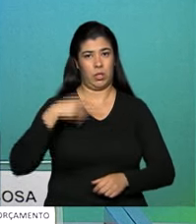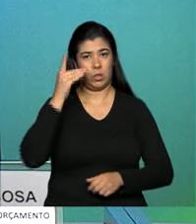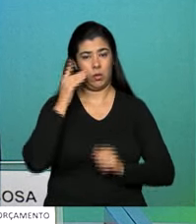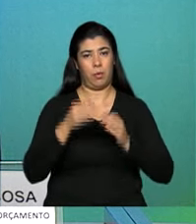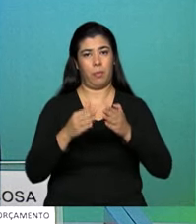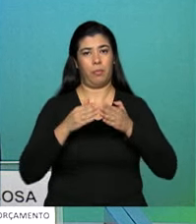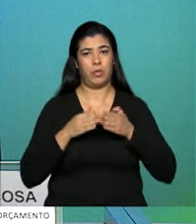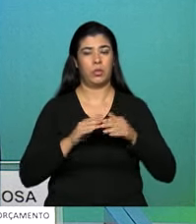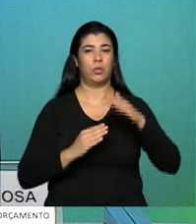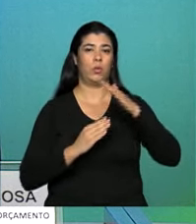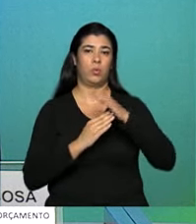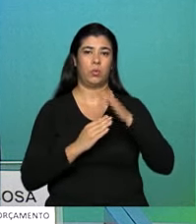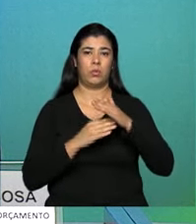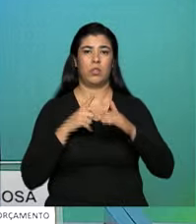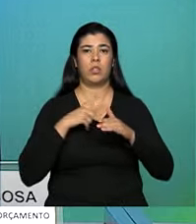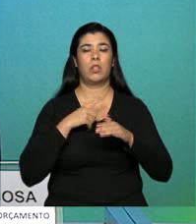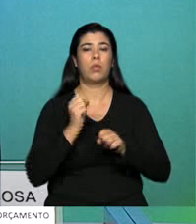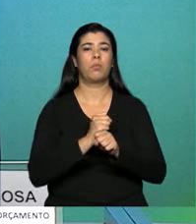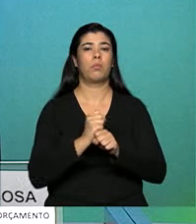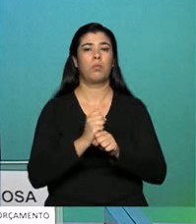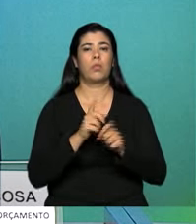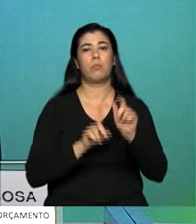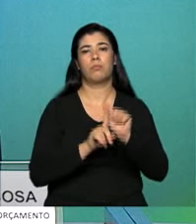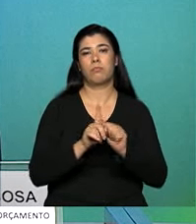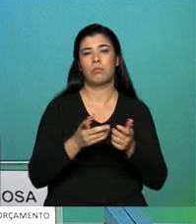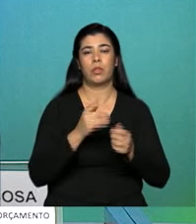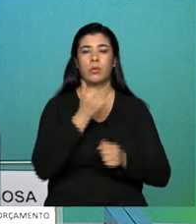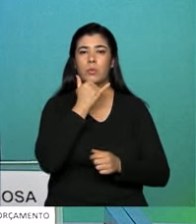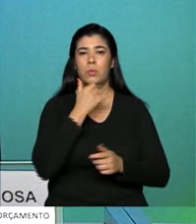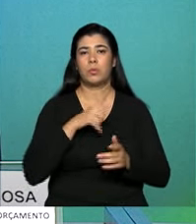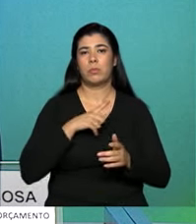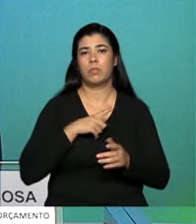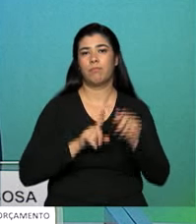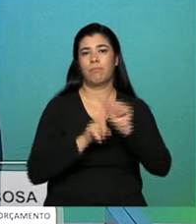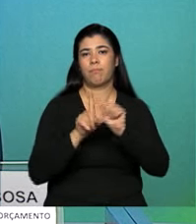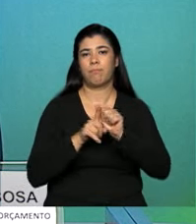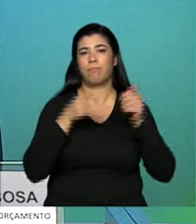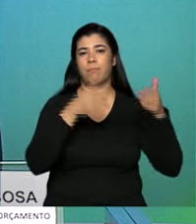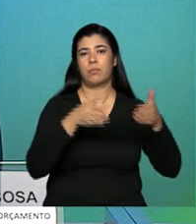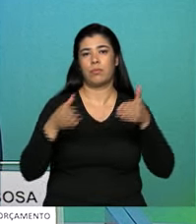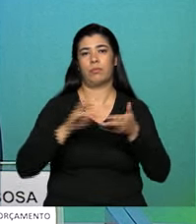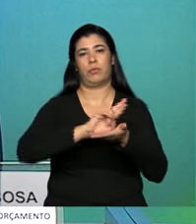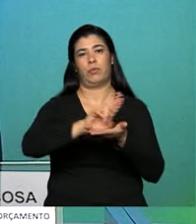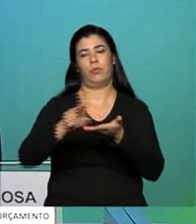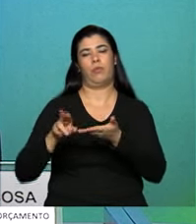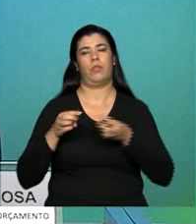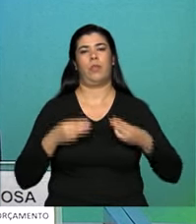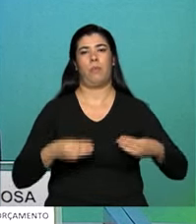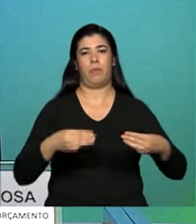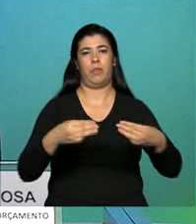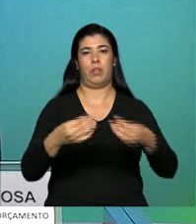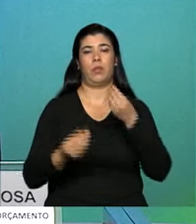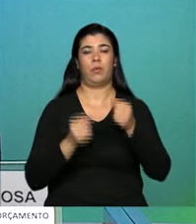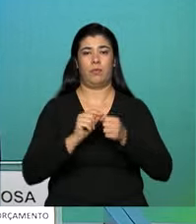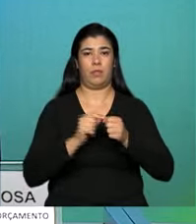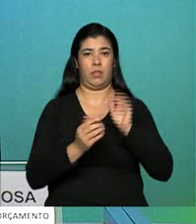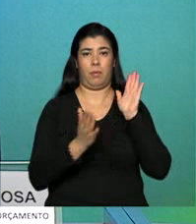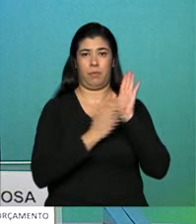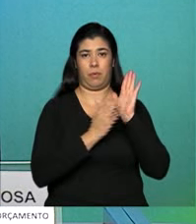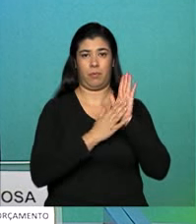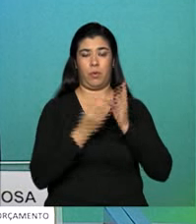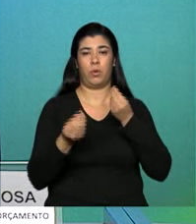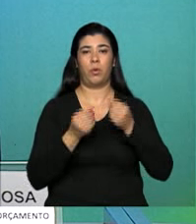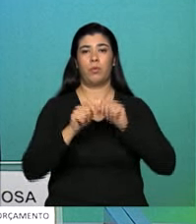para uma equipe eh liderada pelo Ministério de planejamento com participação de todos os ministérios de apresentar uma proposta de